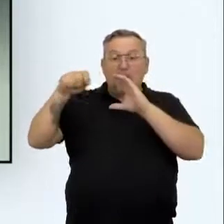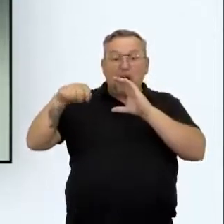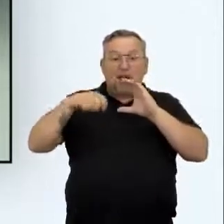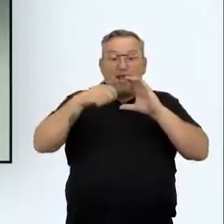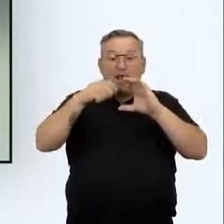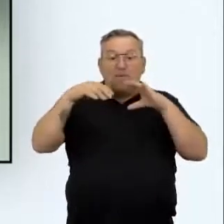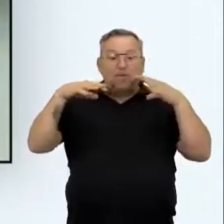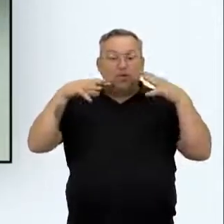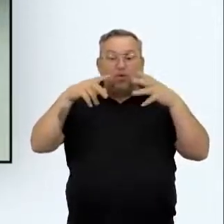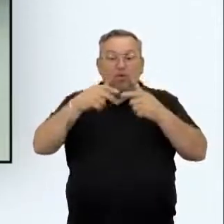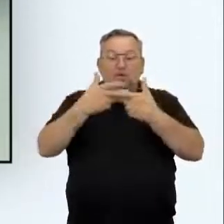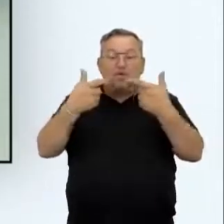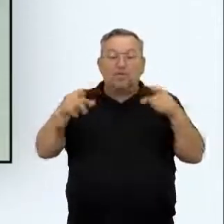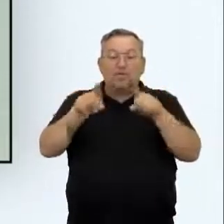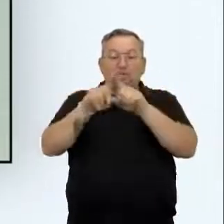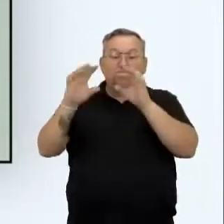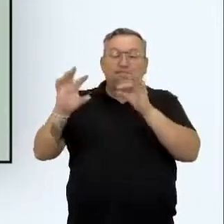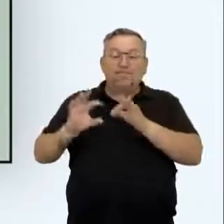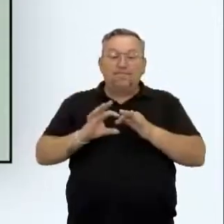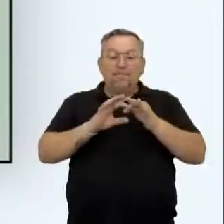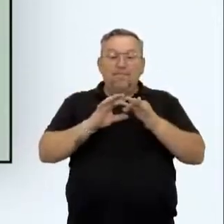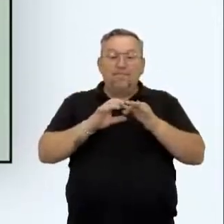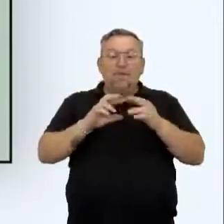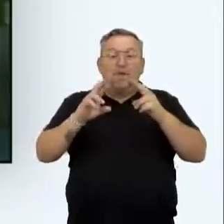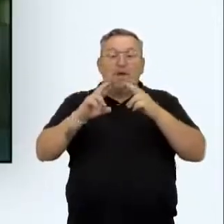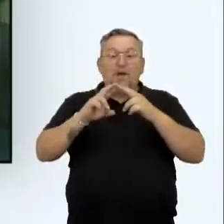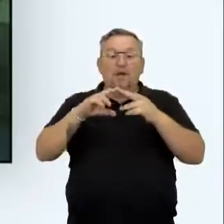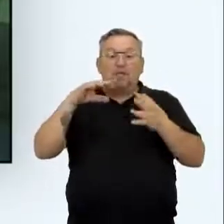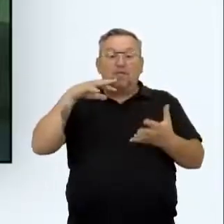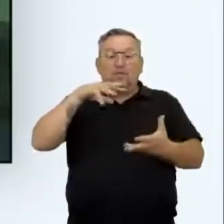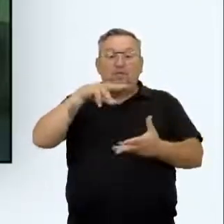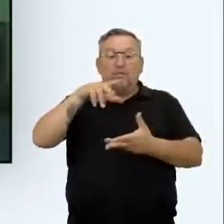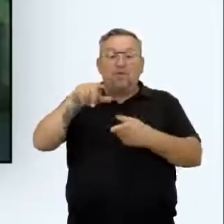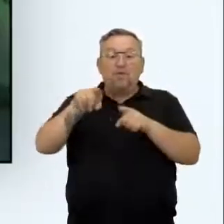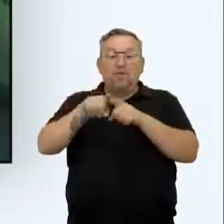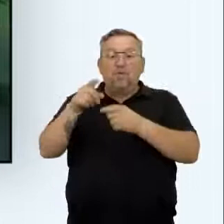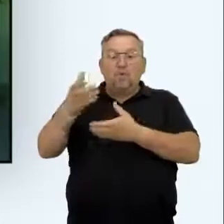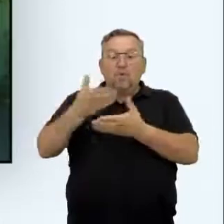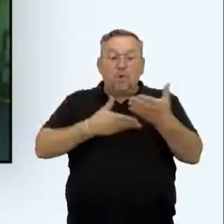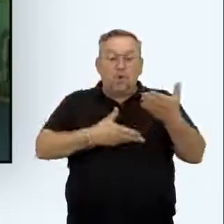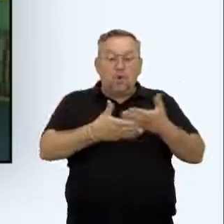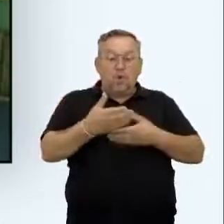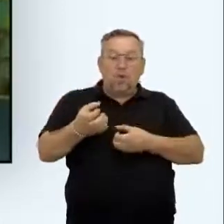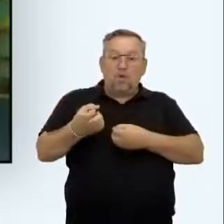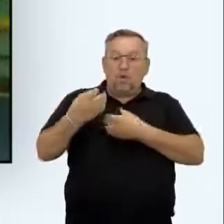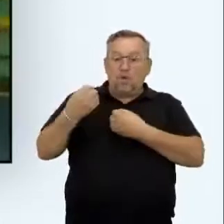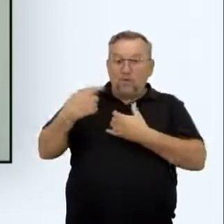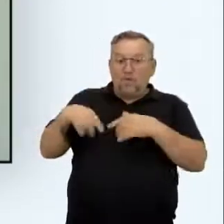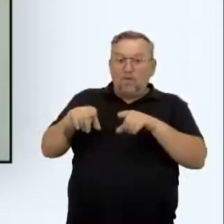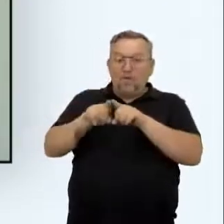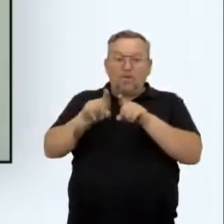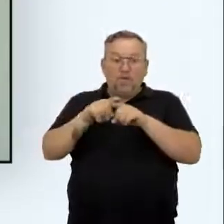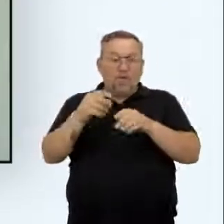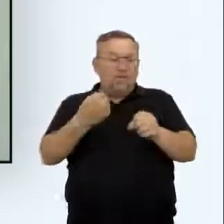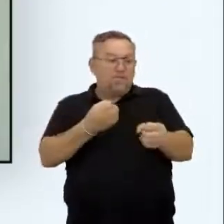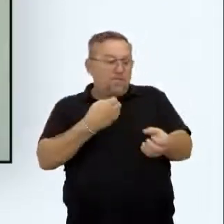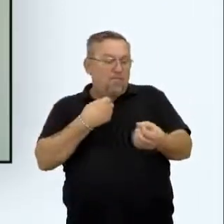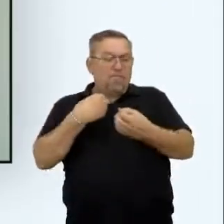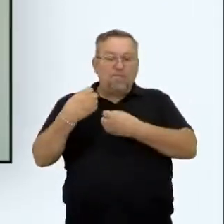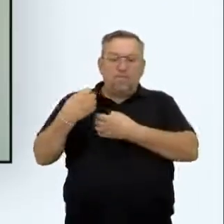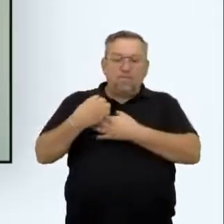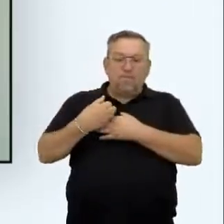todos esses dispositivos conectados numa rede mundial e trocando informação com o fabricante, trocando informação com as centrais